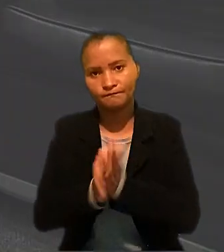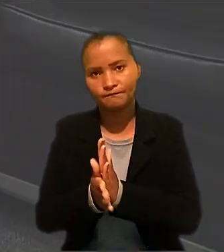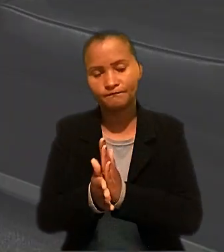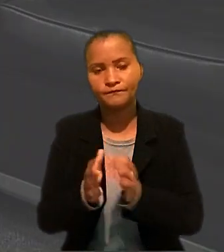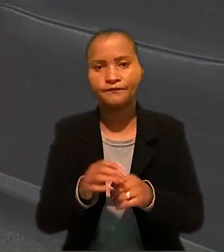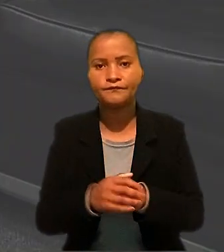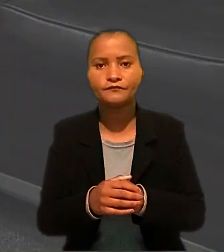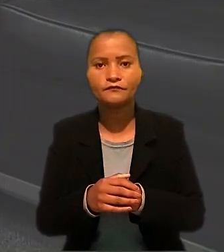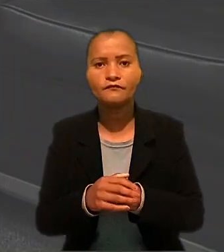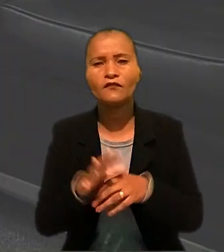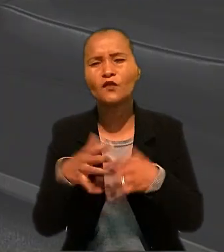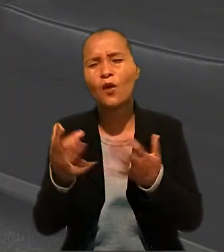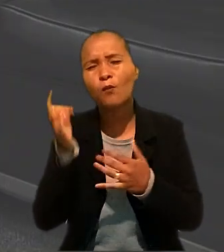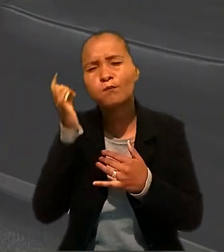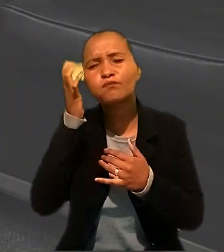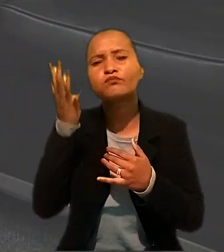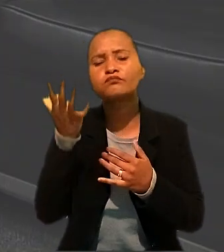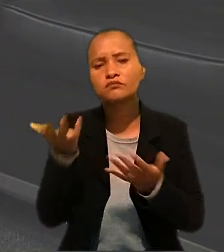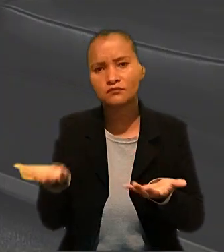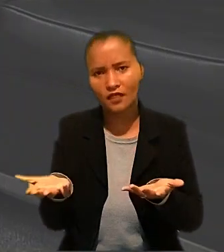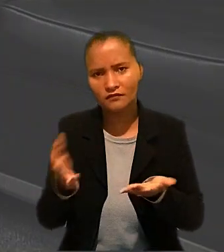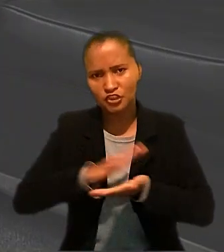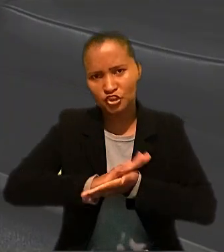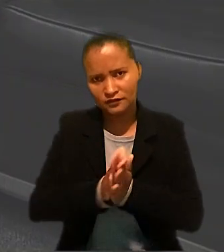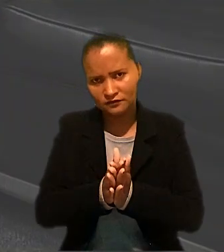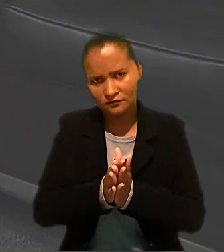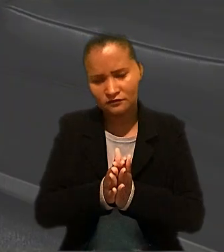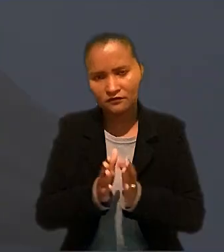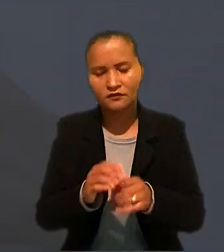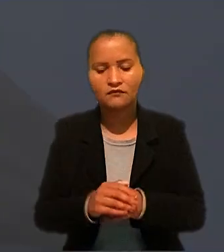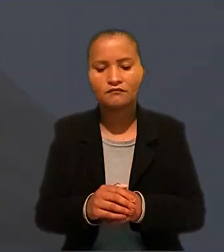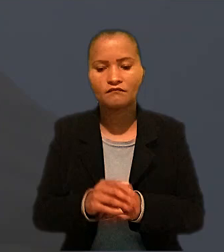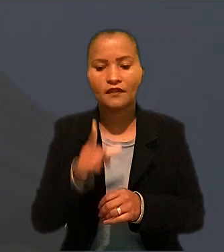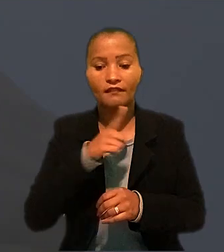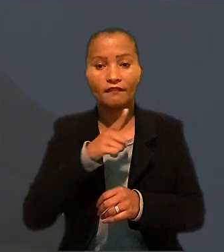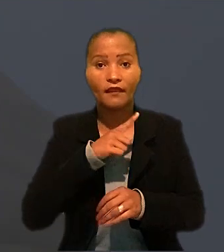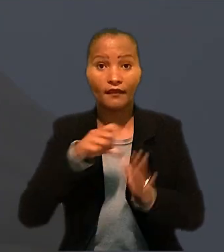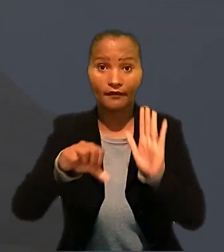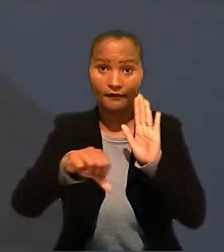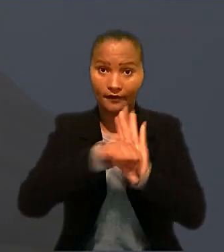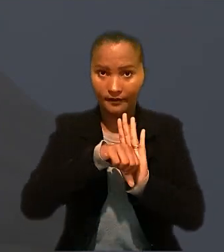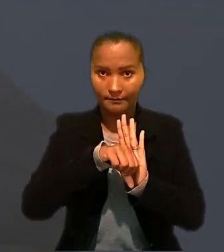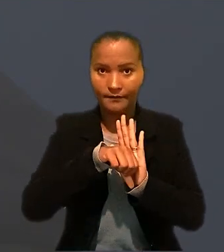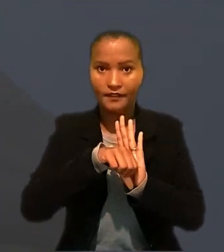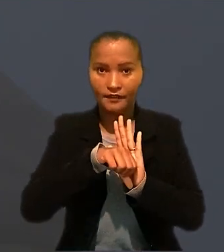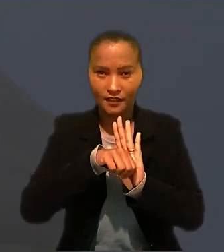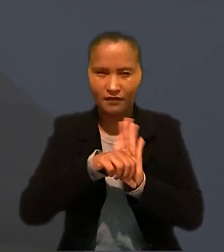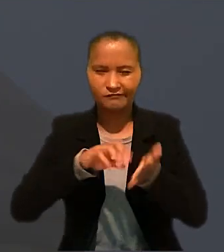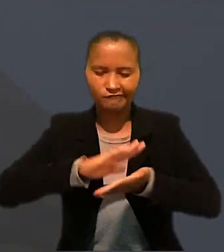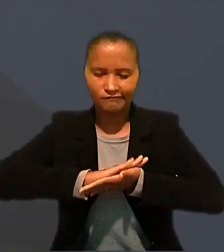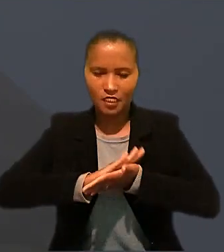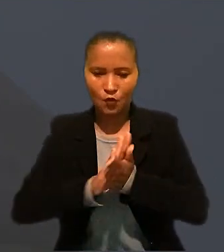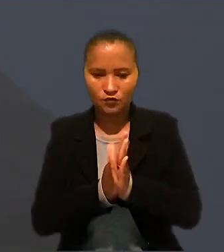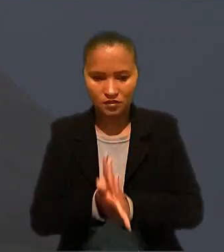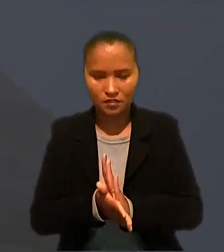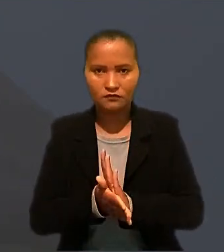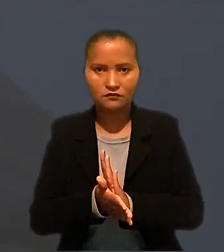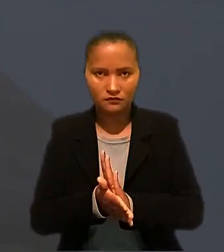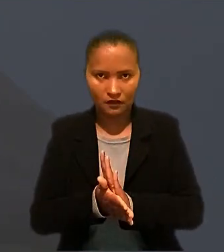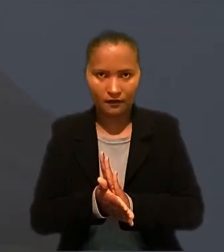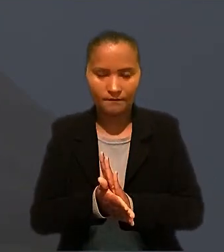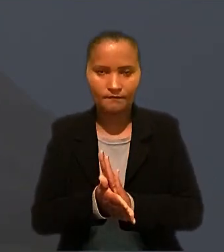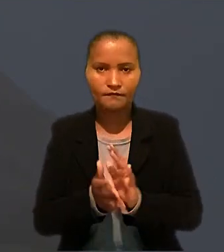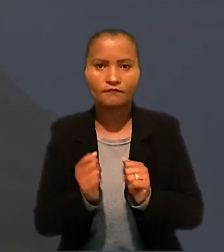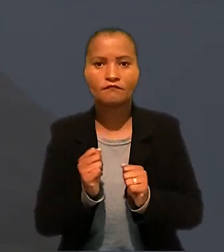Ministro, quais são as consequências jurídicas de atos discriminatórios? Olha, você tem o crime, né, de